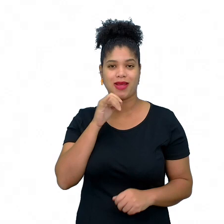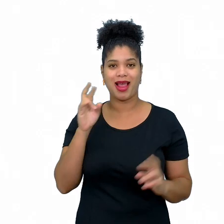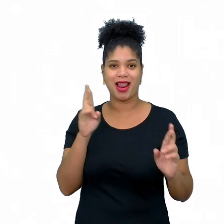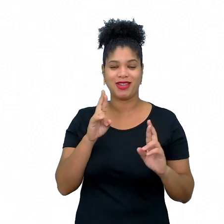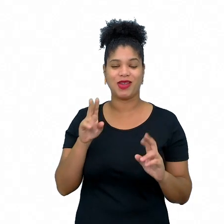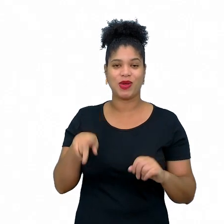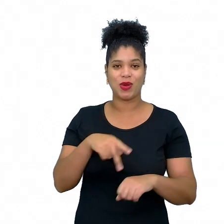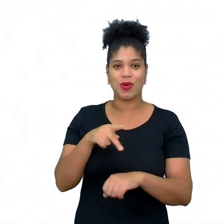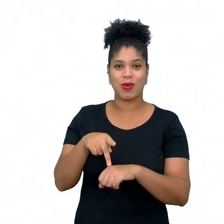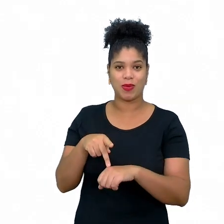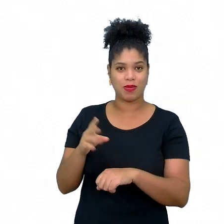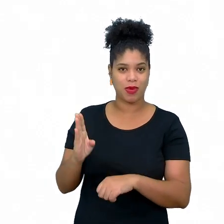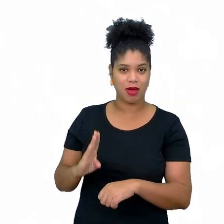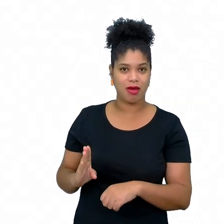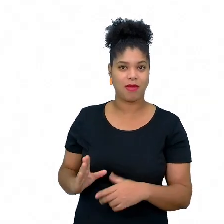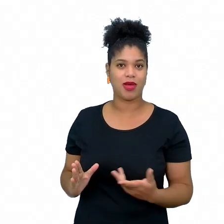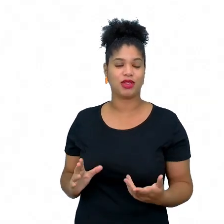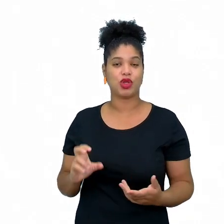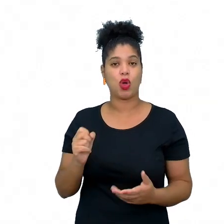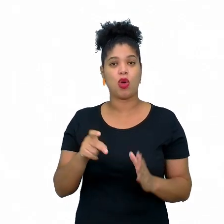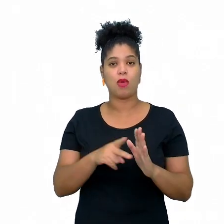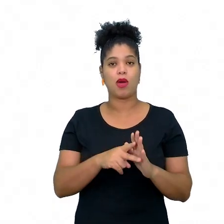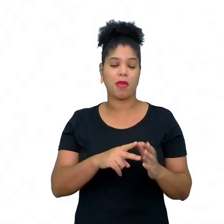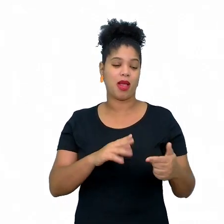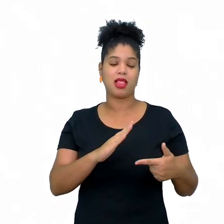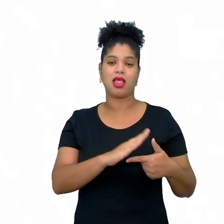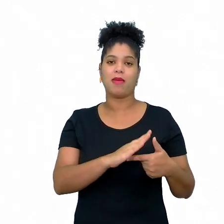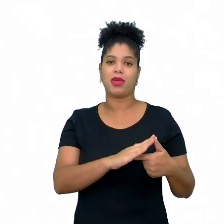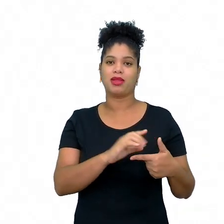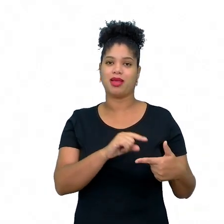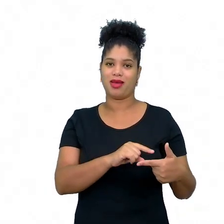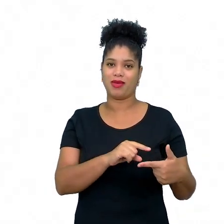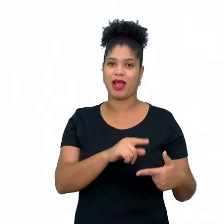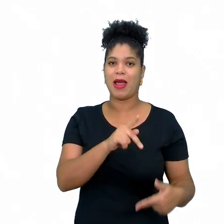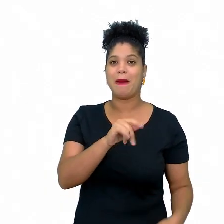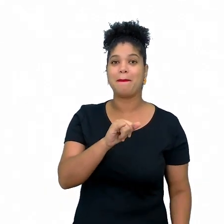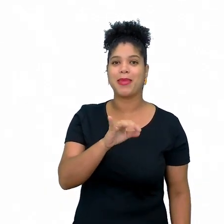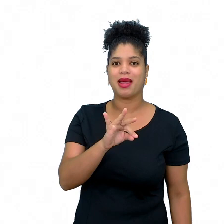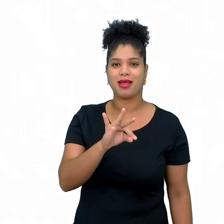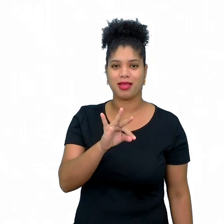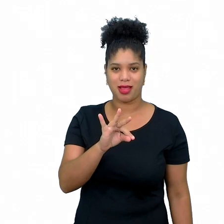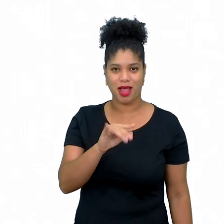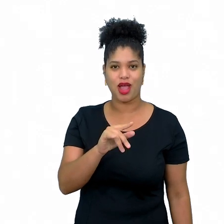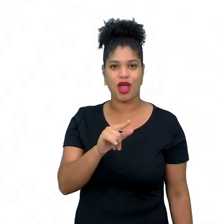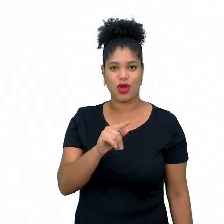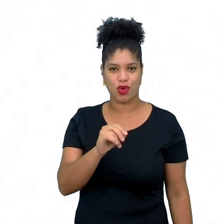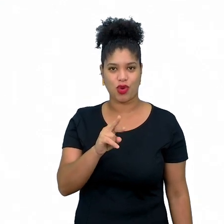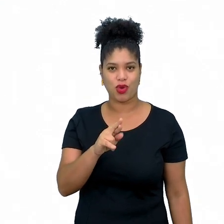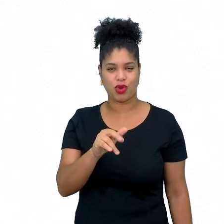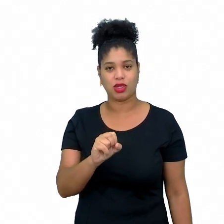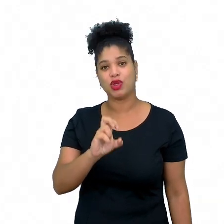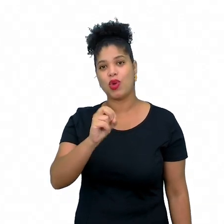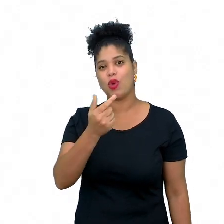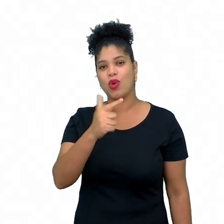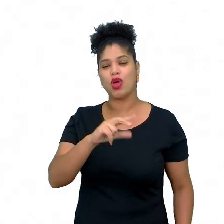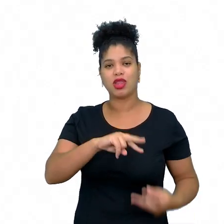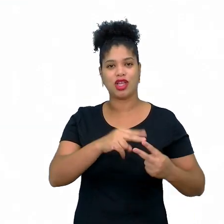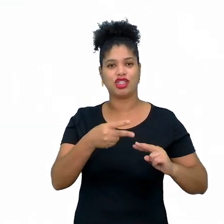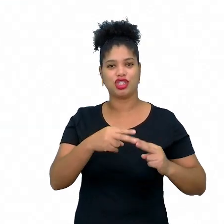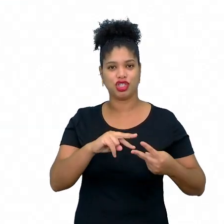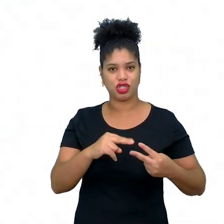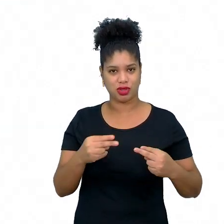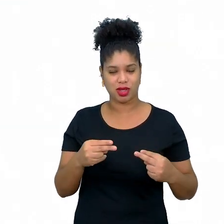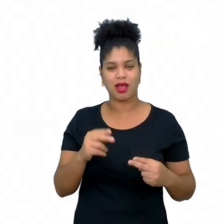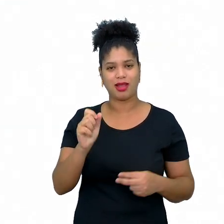o próprio teorema de Pitágoras, com a diagonal de um polígono? O que eu consigo estabelecer